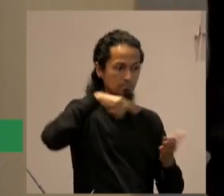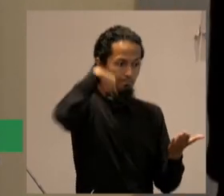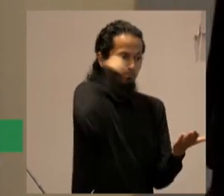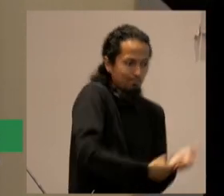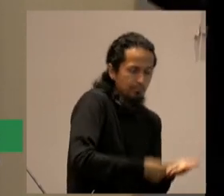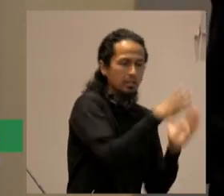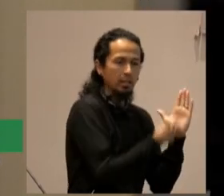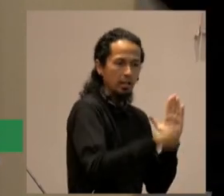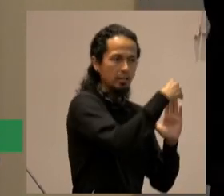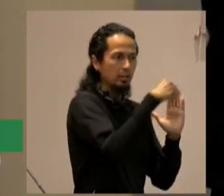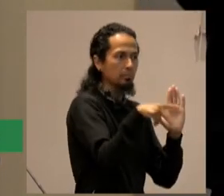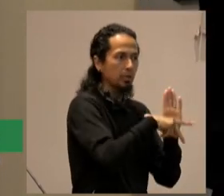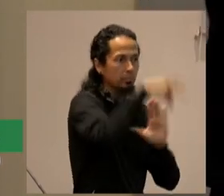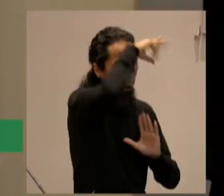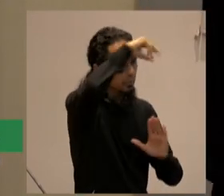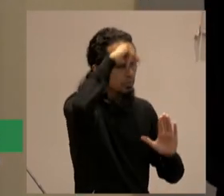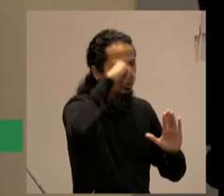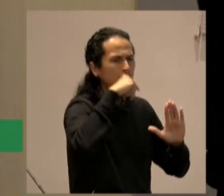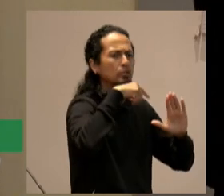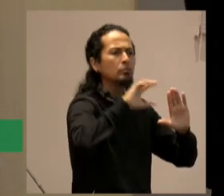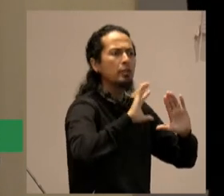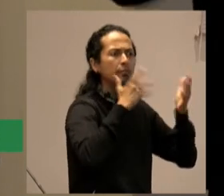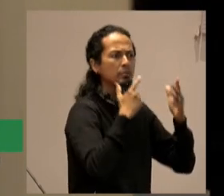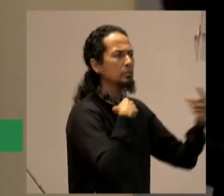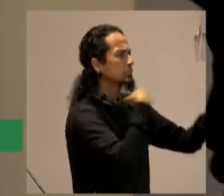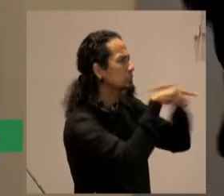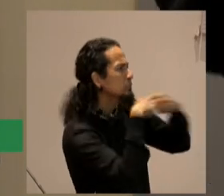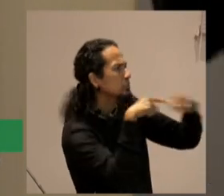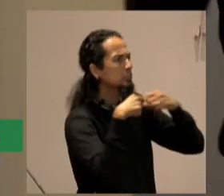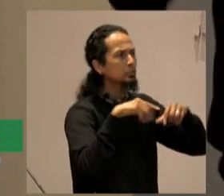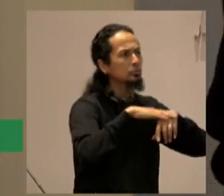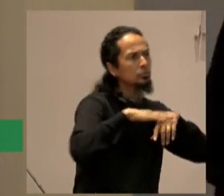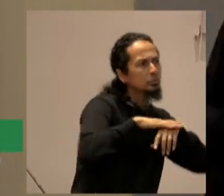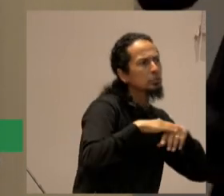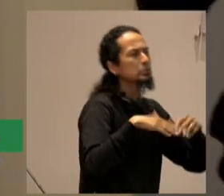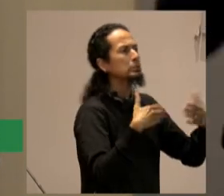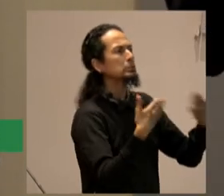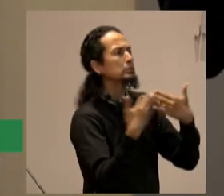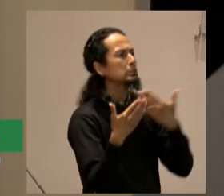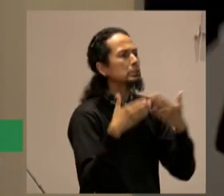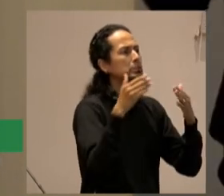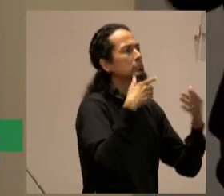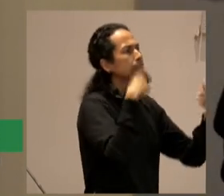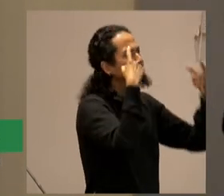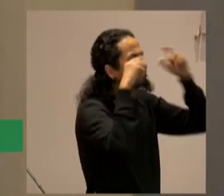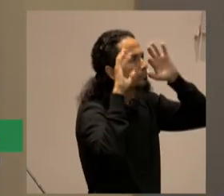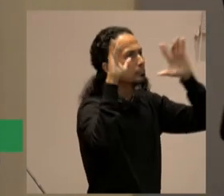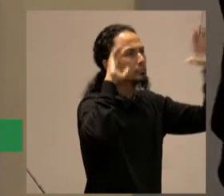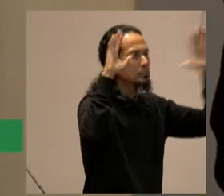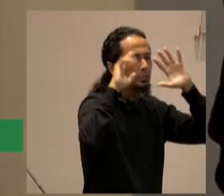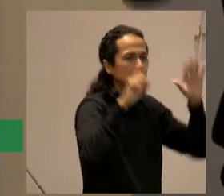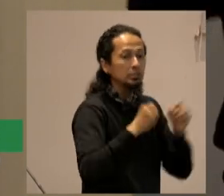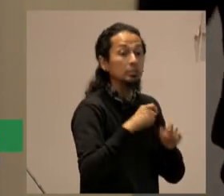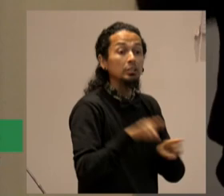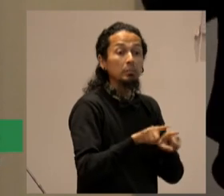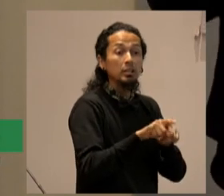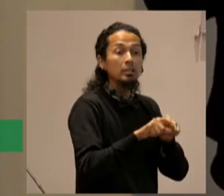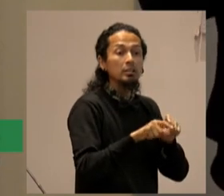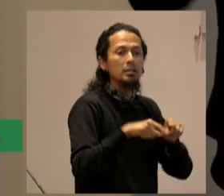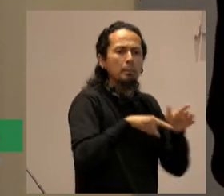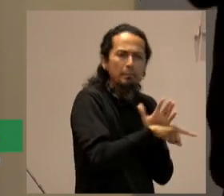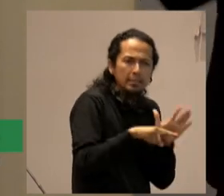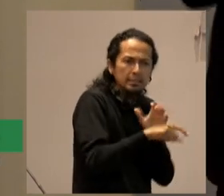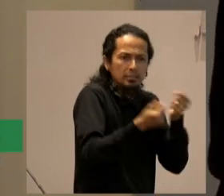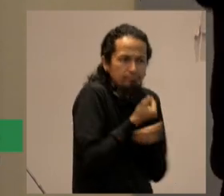evento de formação, discussão, problematização e socialização de experiências e pesquisas